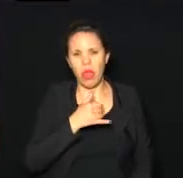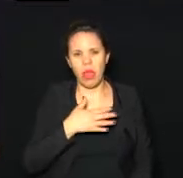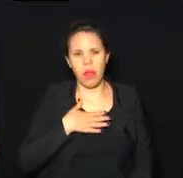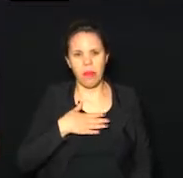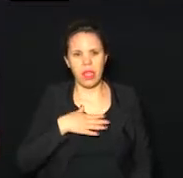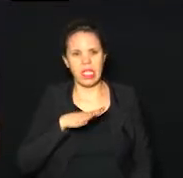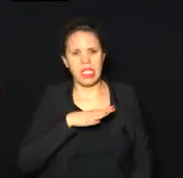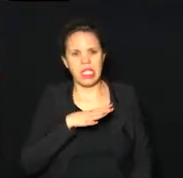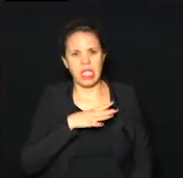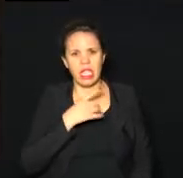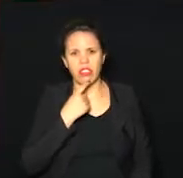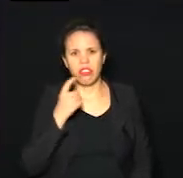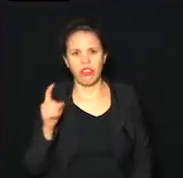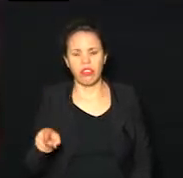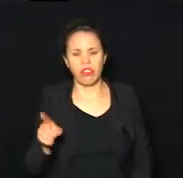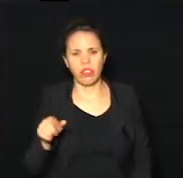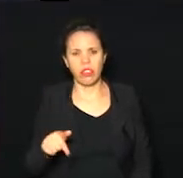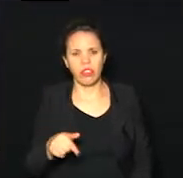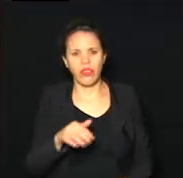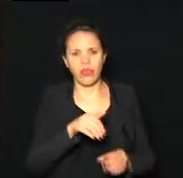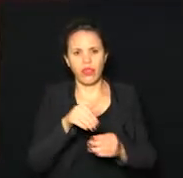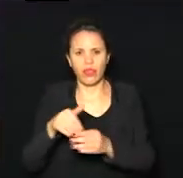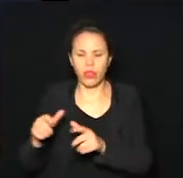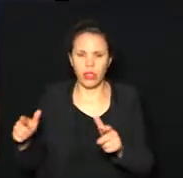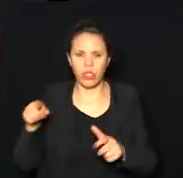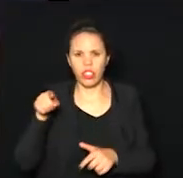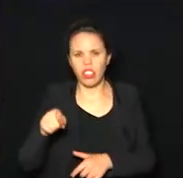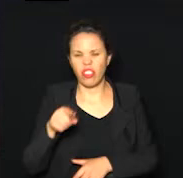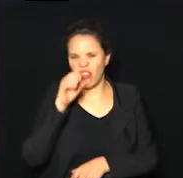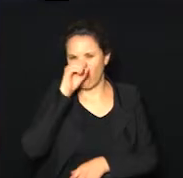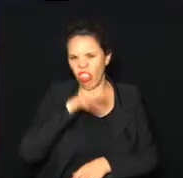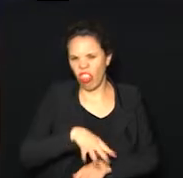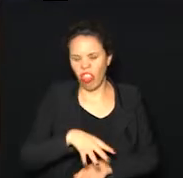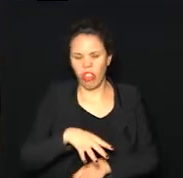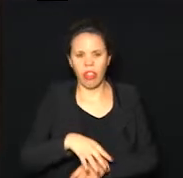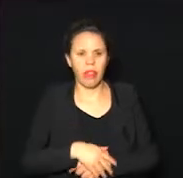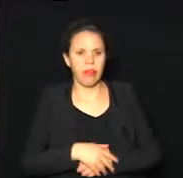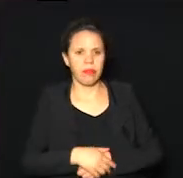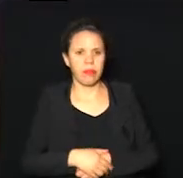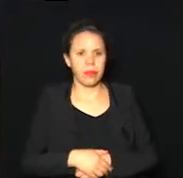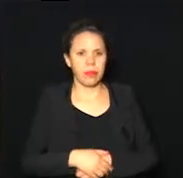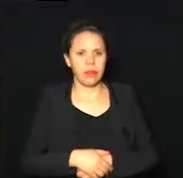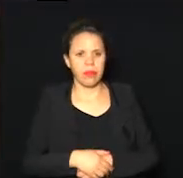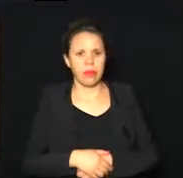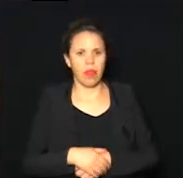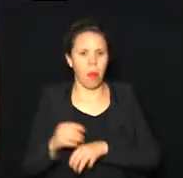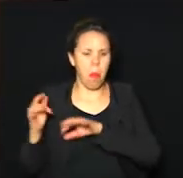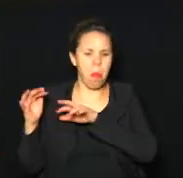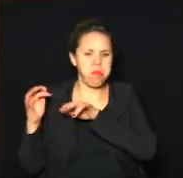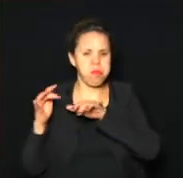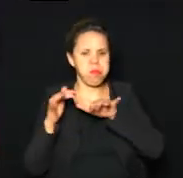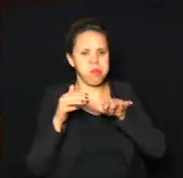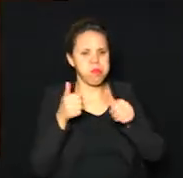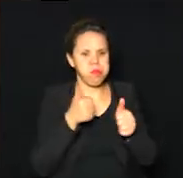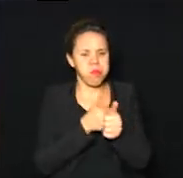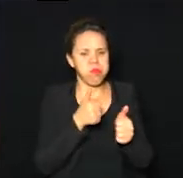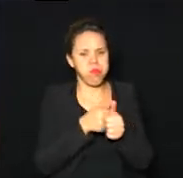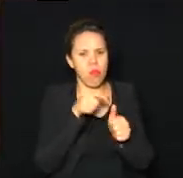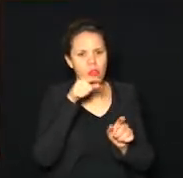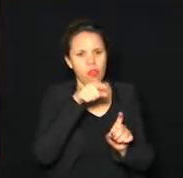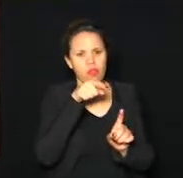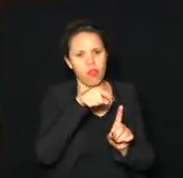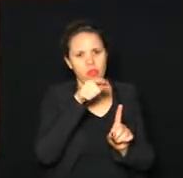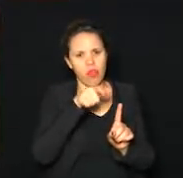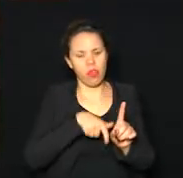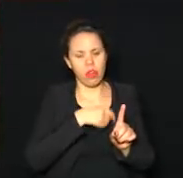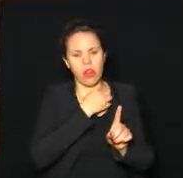natal, Campinas, é uma das que votaram nesse imbecil, mas os imbecis que aglomeram em torno dele e alguns outros, eles